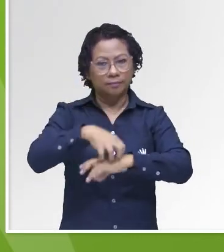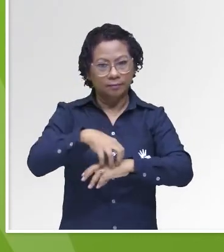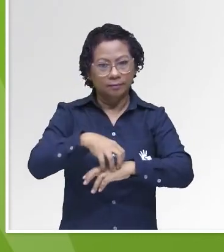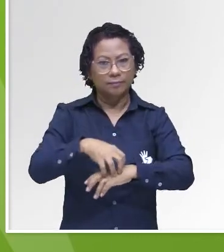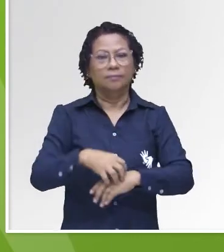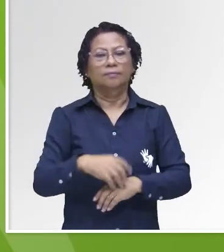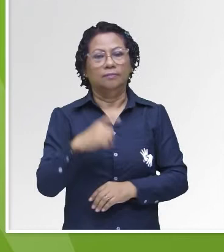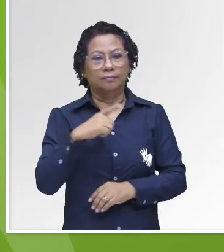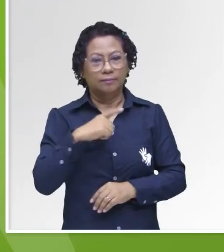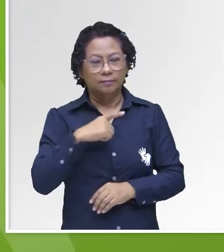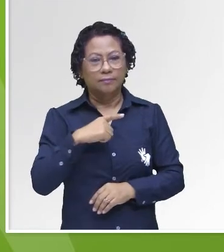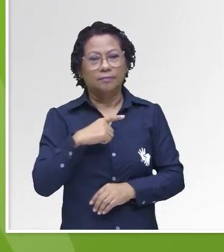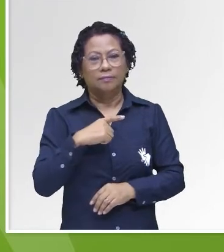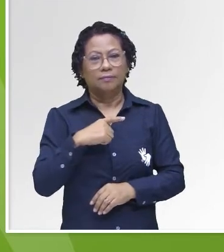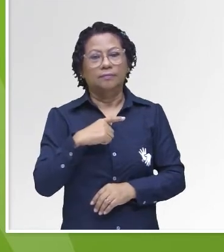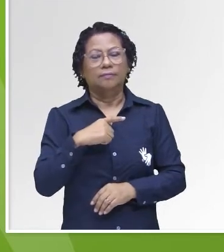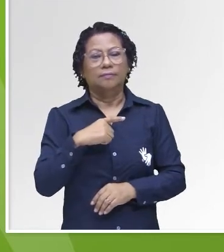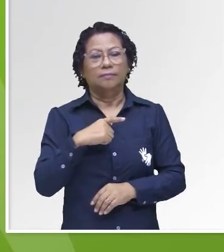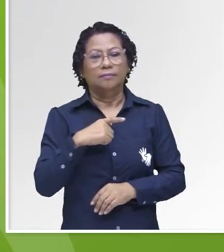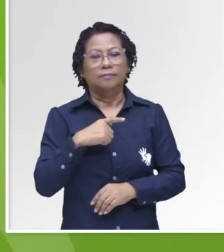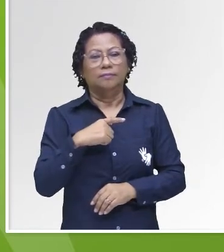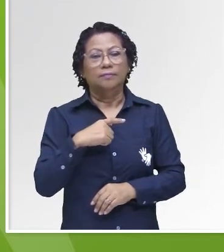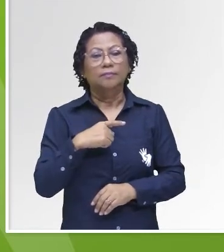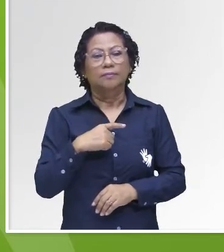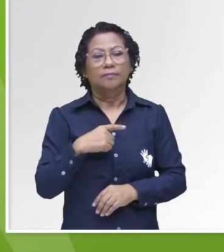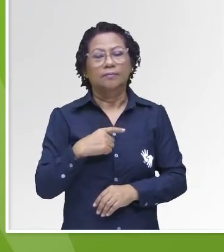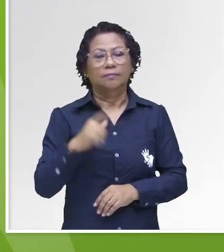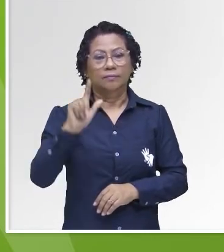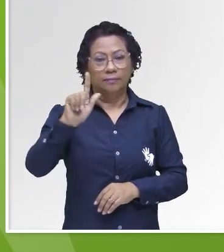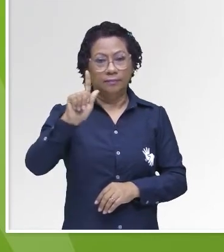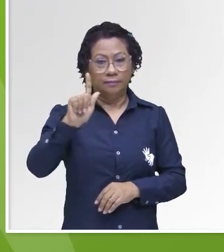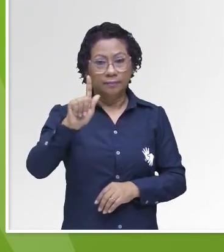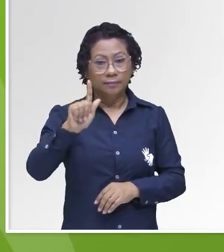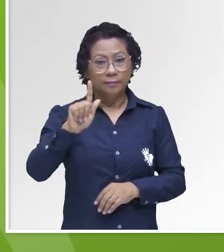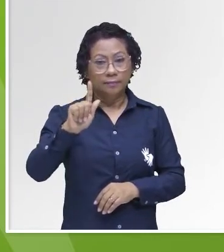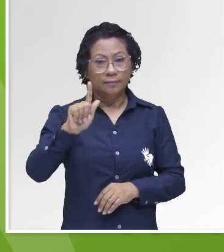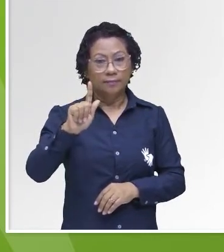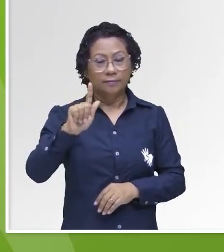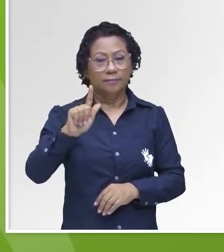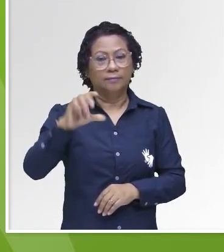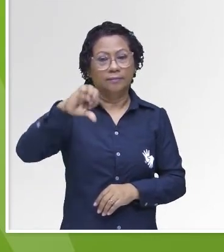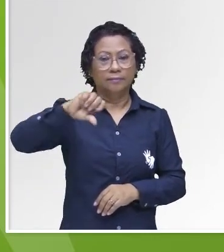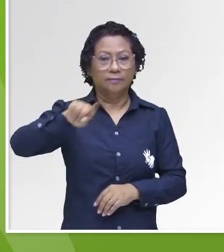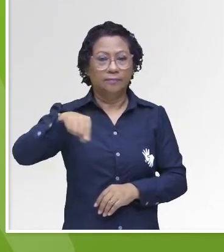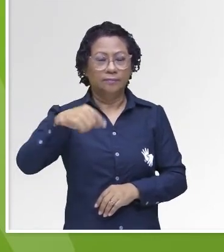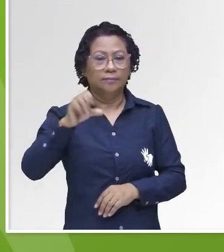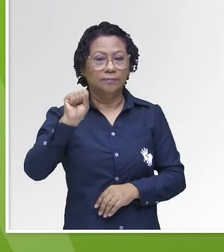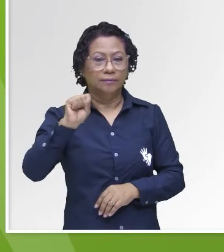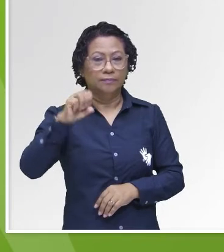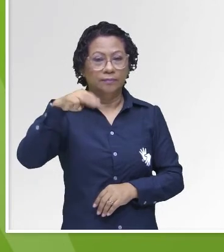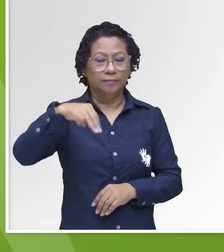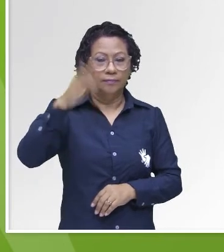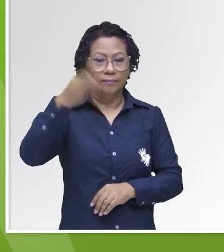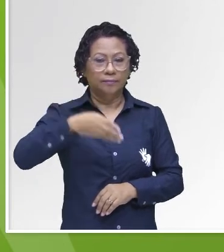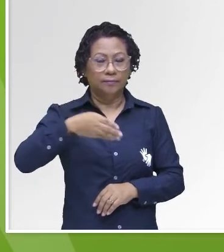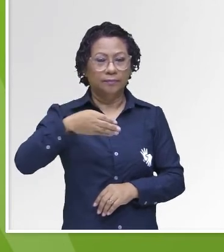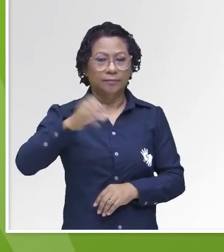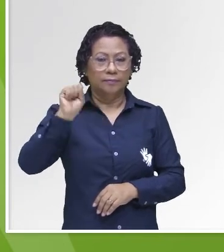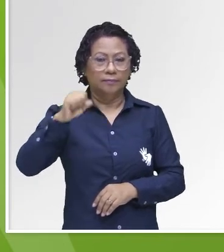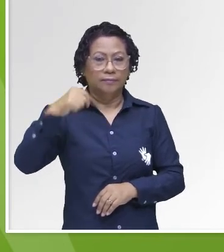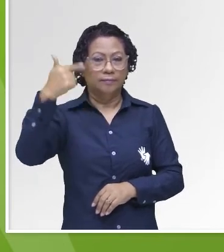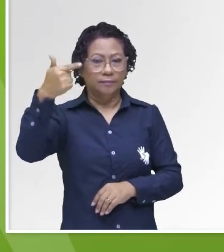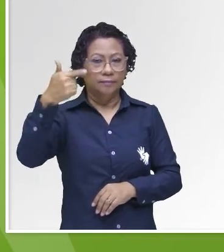para 10 metros por segundo ao quadrado. Tudo bem? Então, está aí o movimento